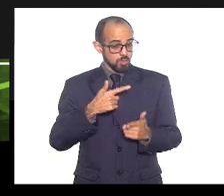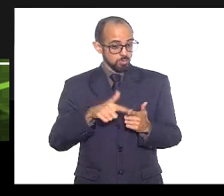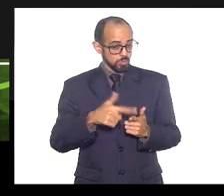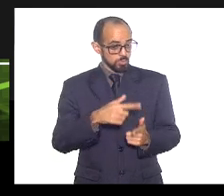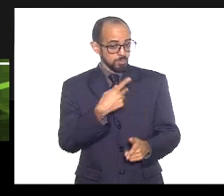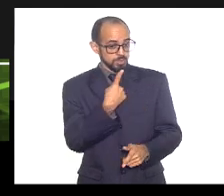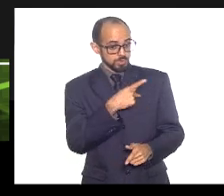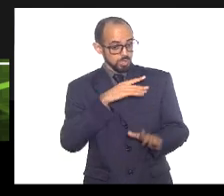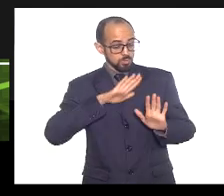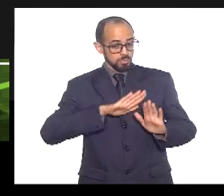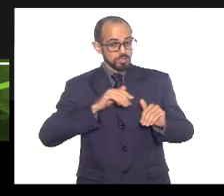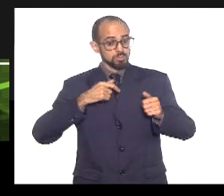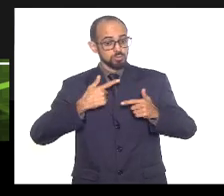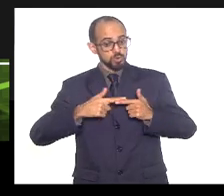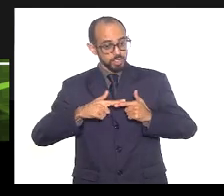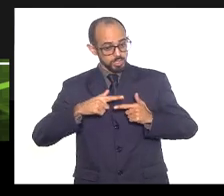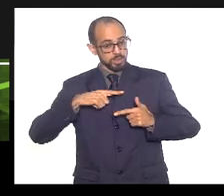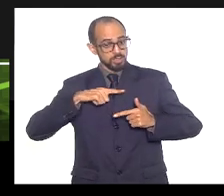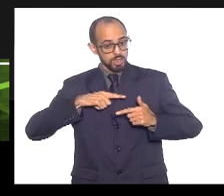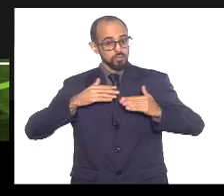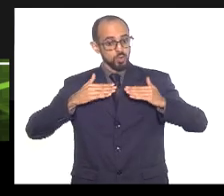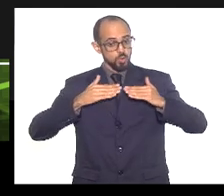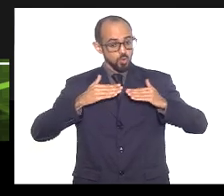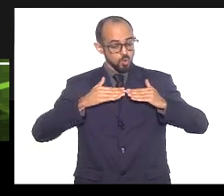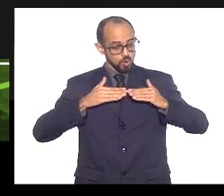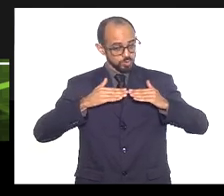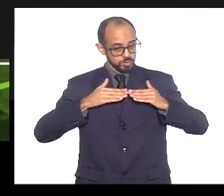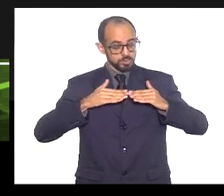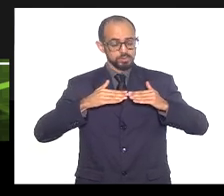dizer, concordância entre as partes